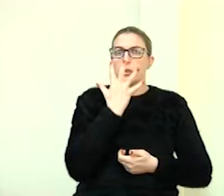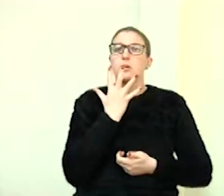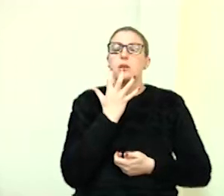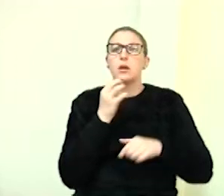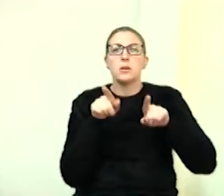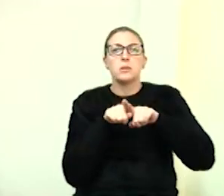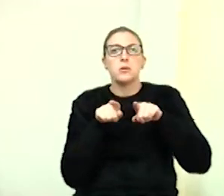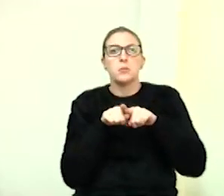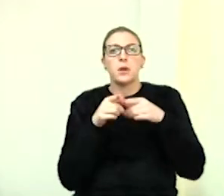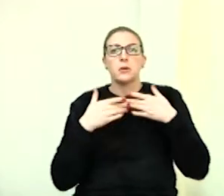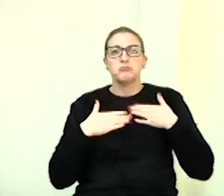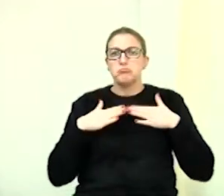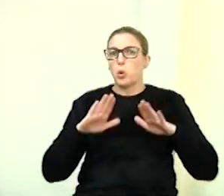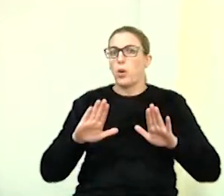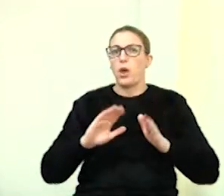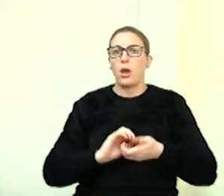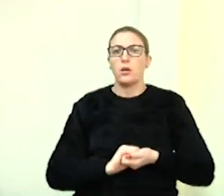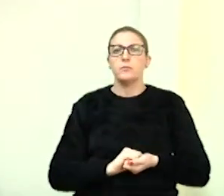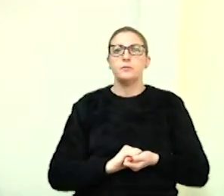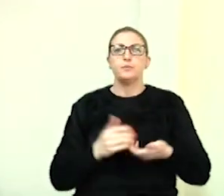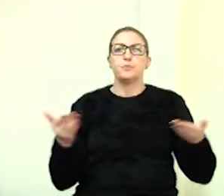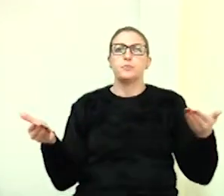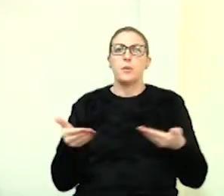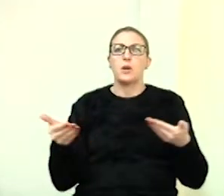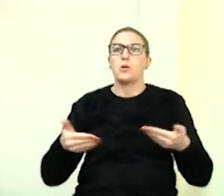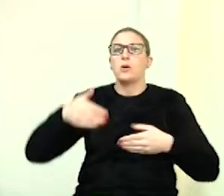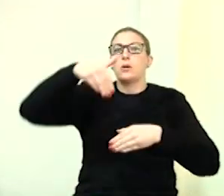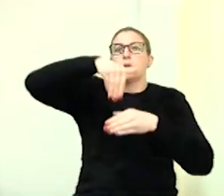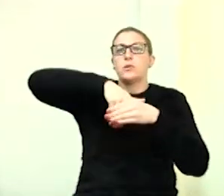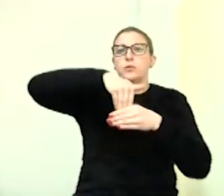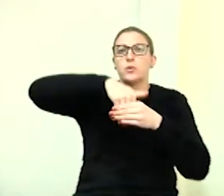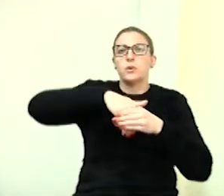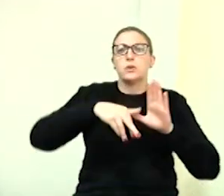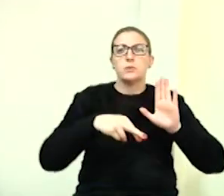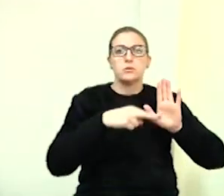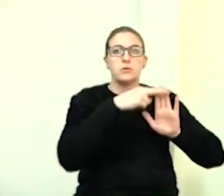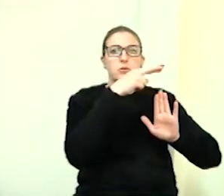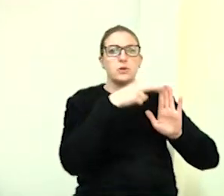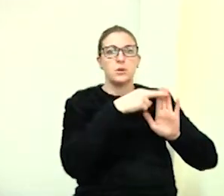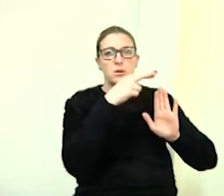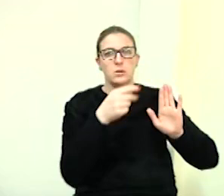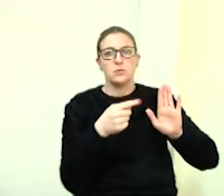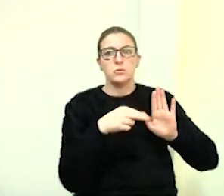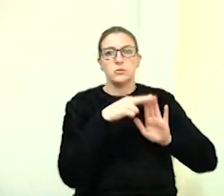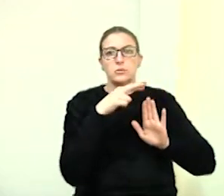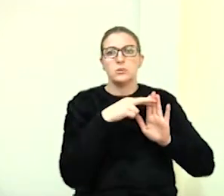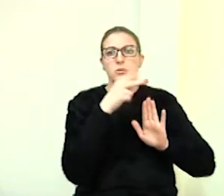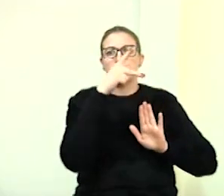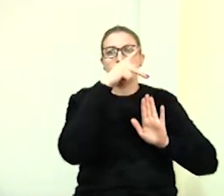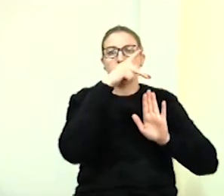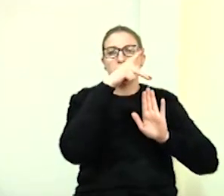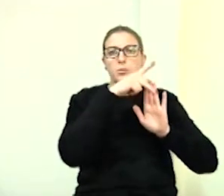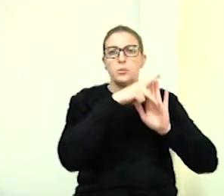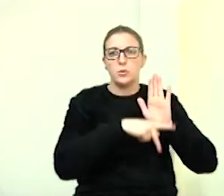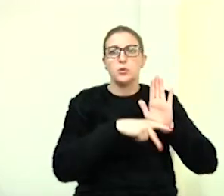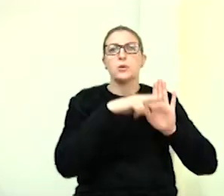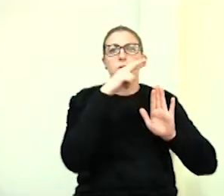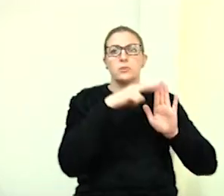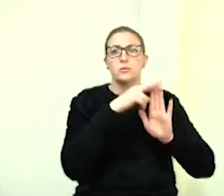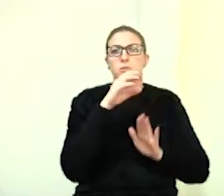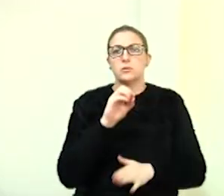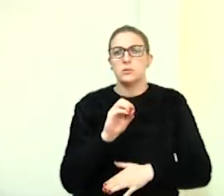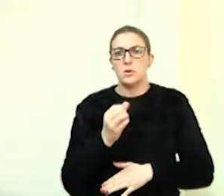Corta. Então, passamos ao período de votação da resolução do projeto de resolução 06